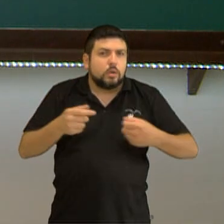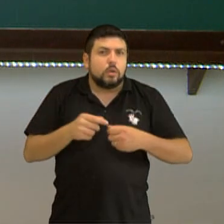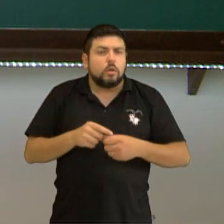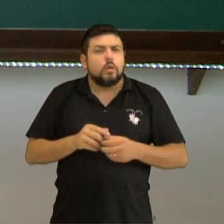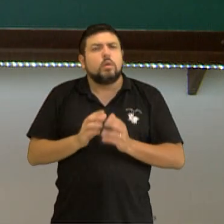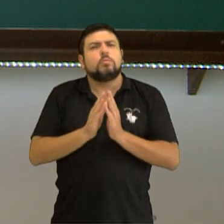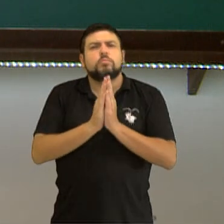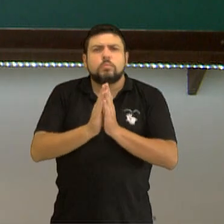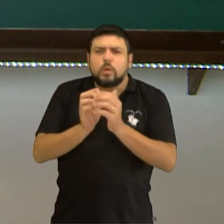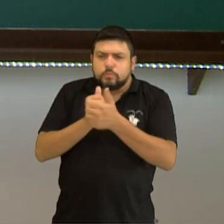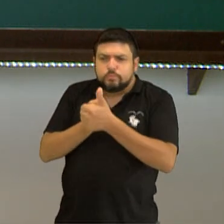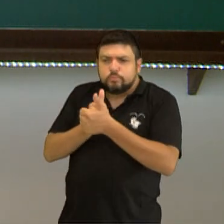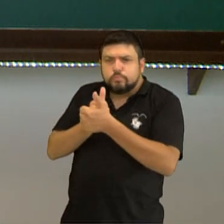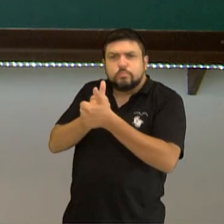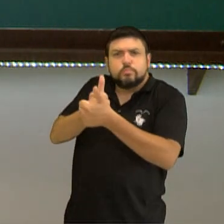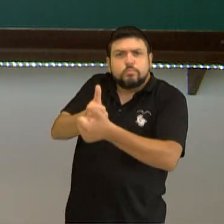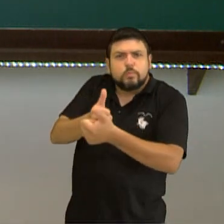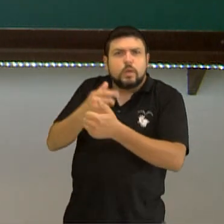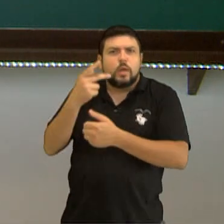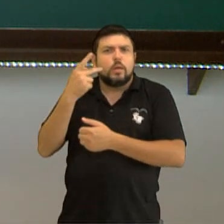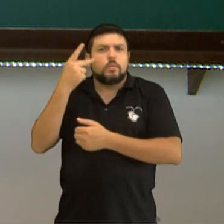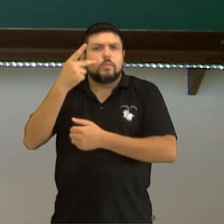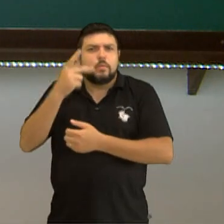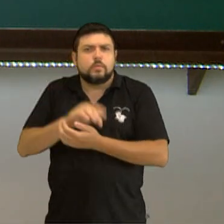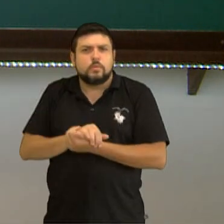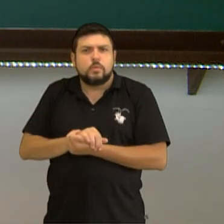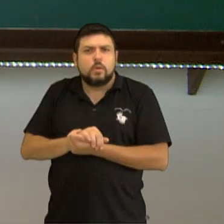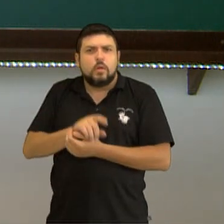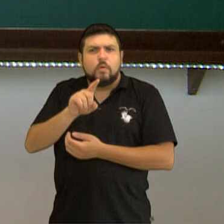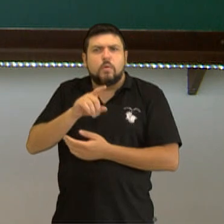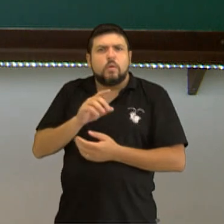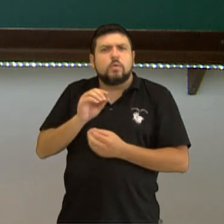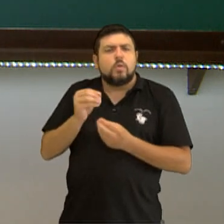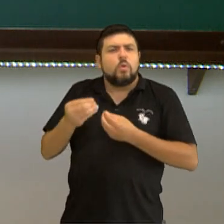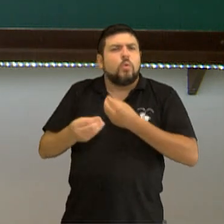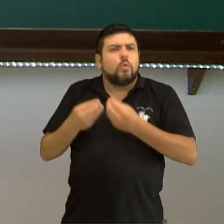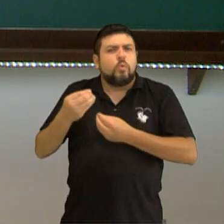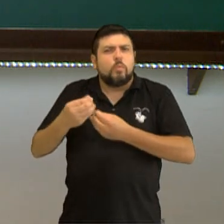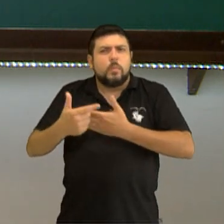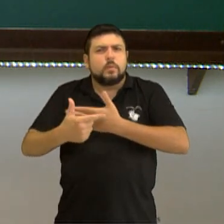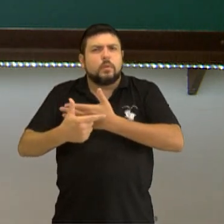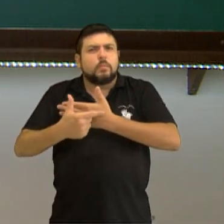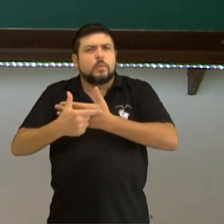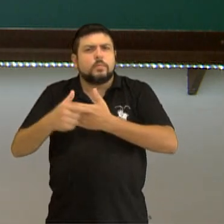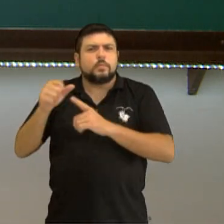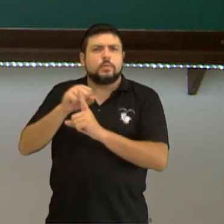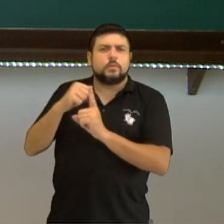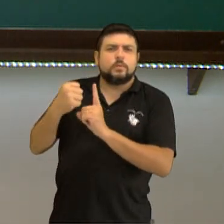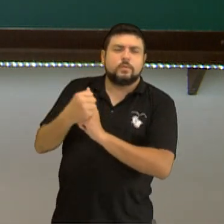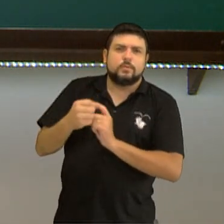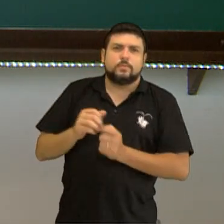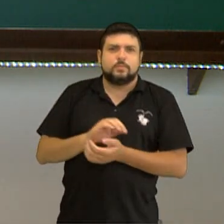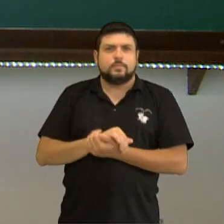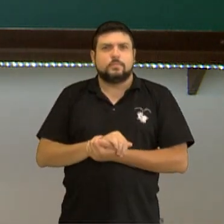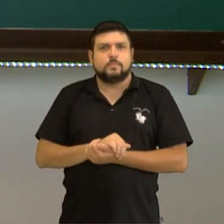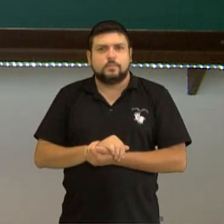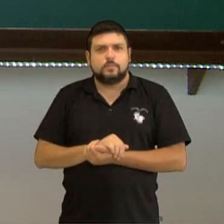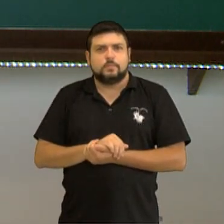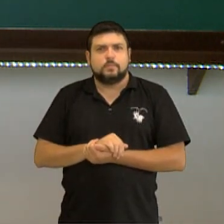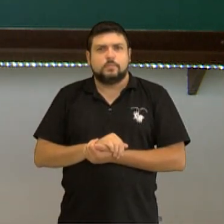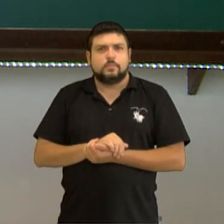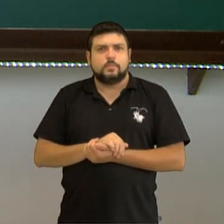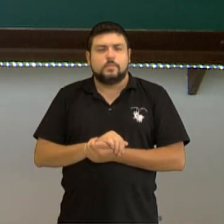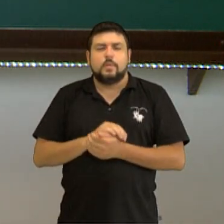o cidadão que você elege, compreendam os papéis sociais, papéis políticos. Nesse